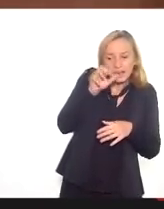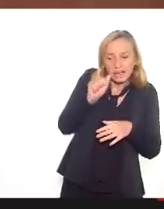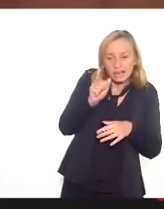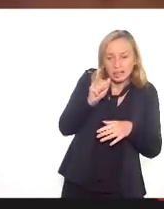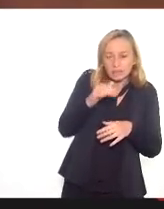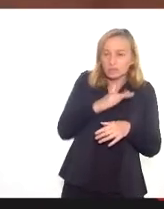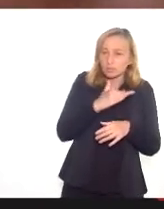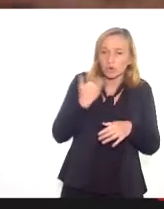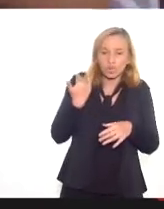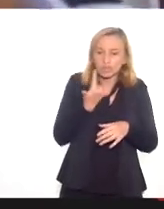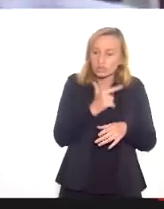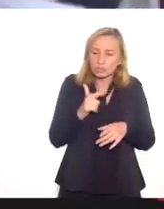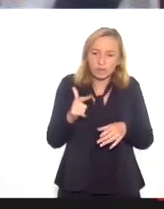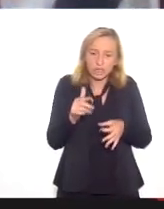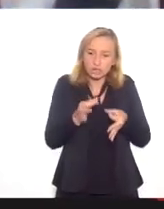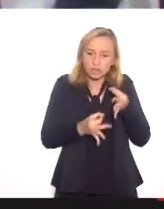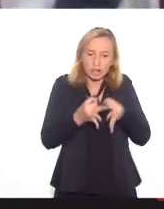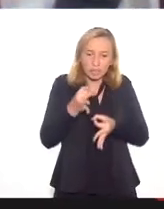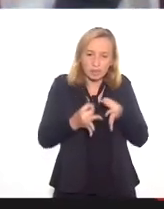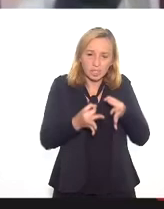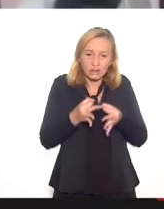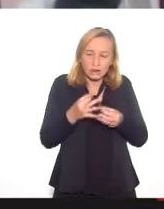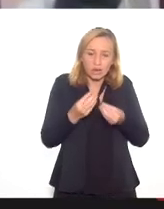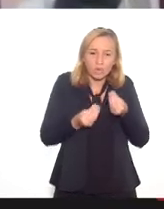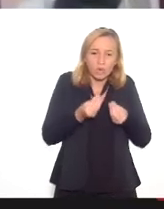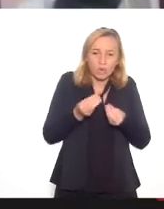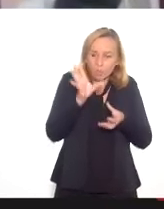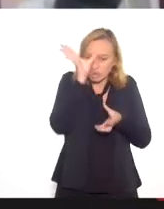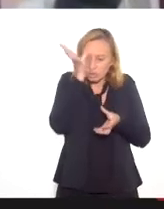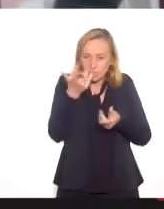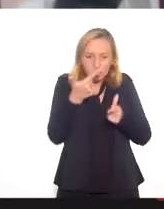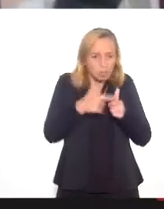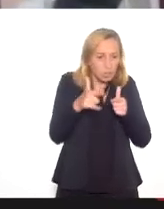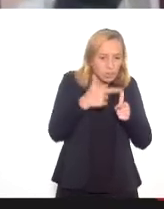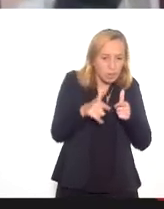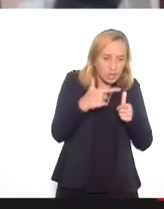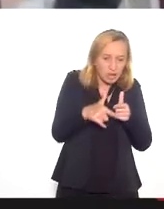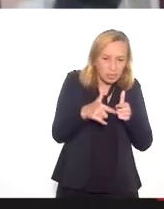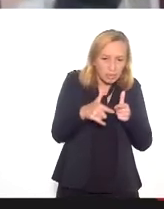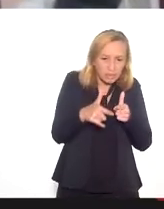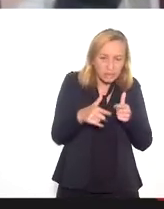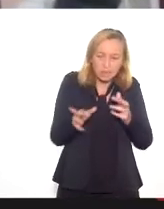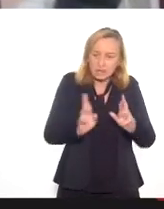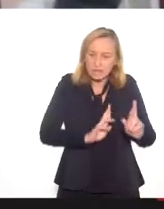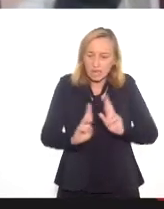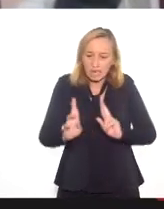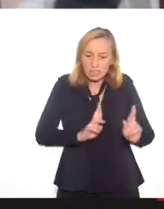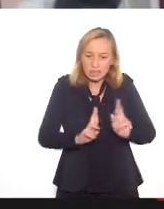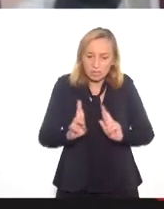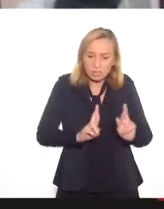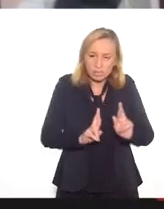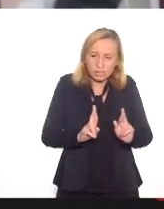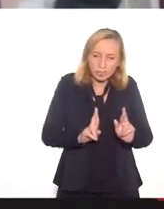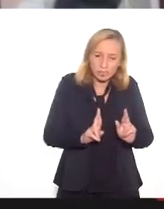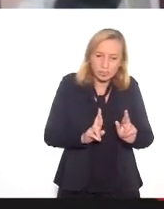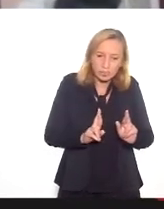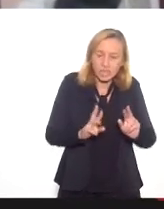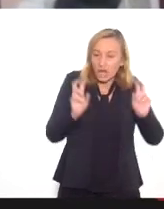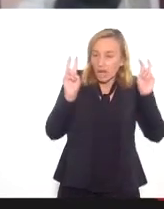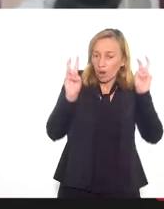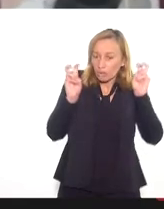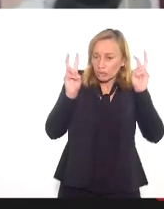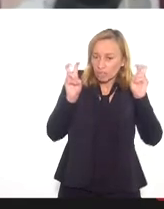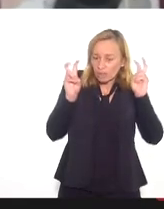é uma maneira de resolver os problemas que se relacionam muito ao tema